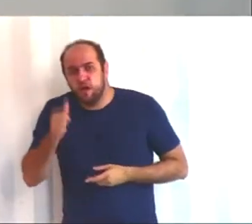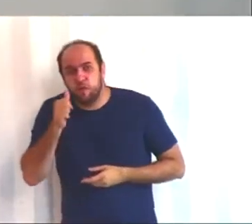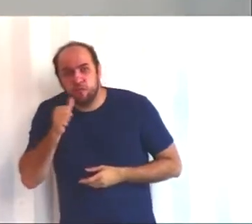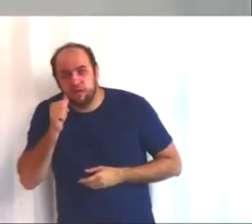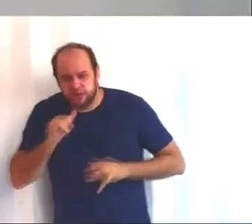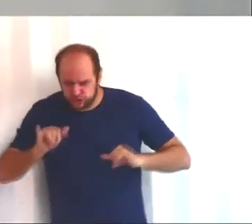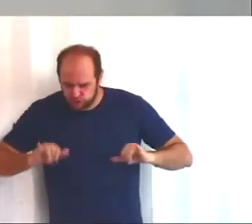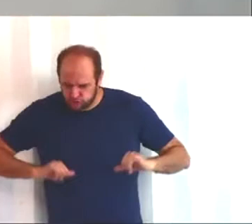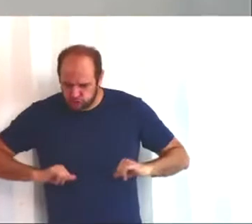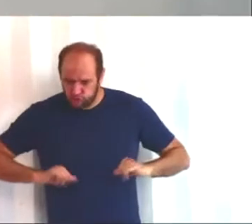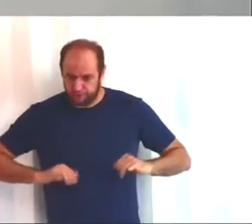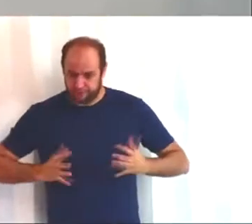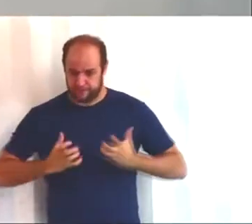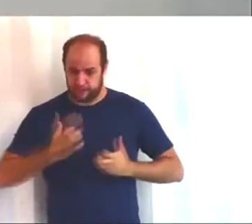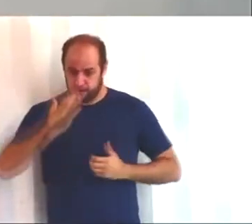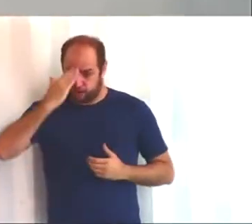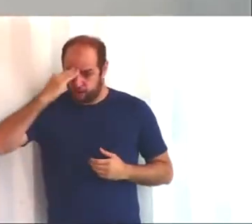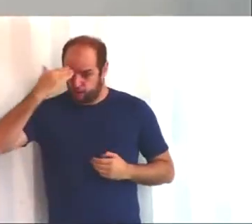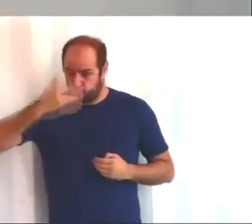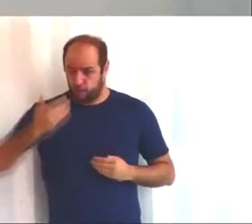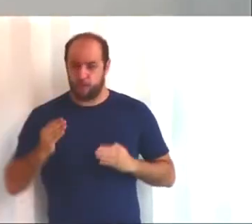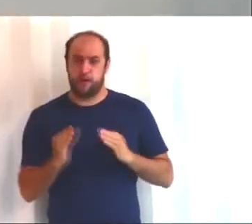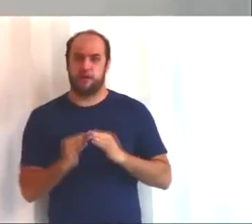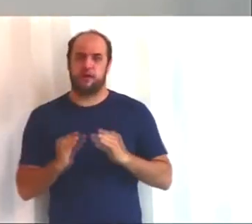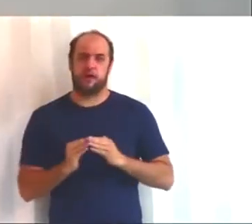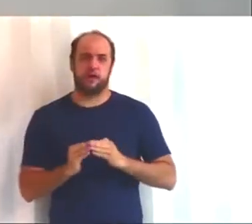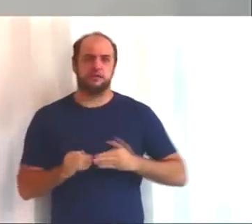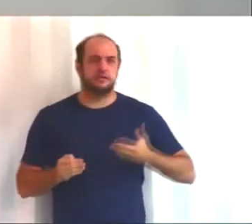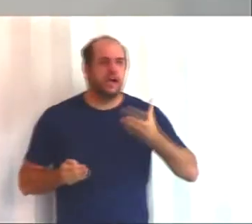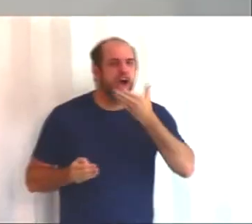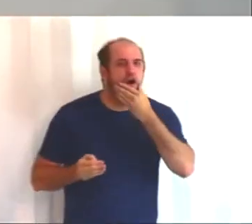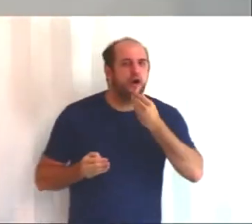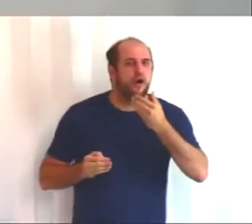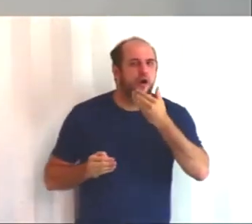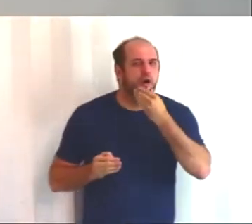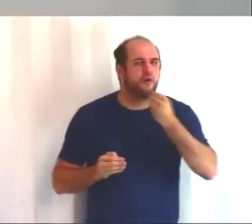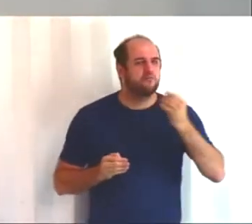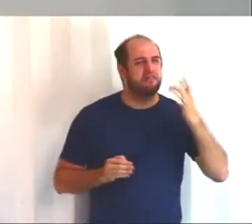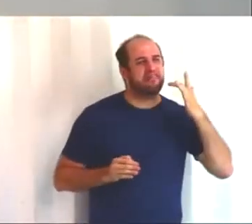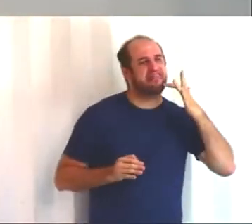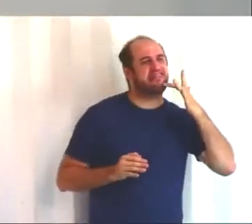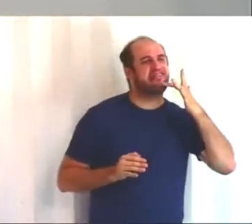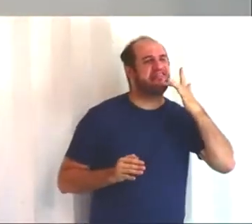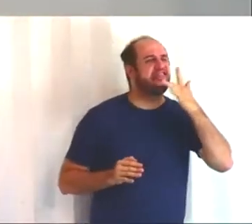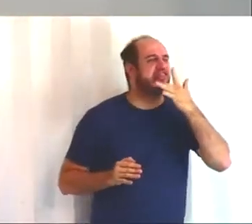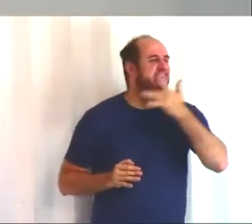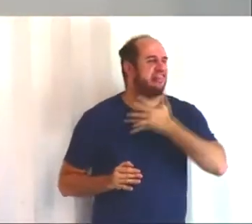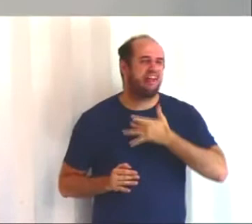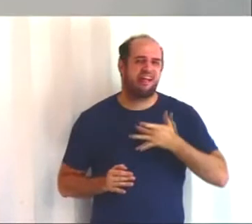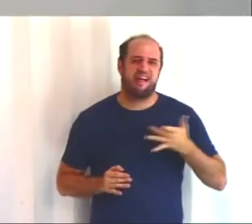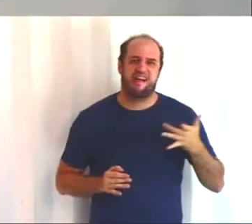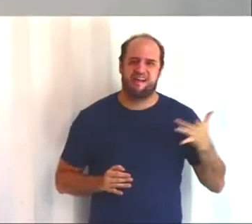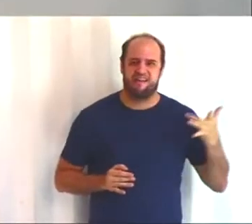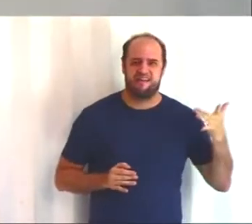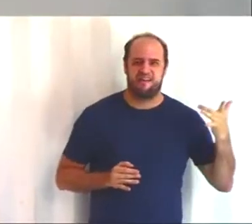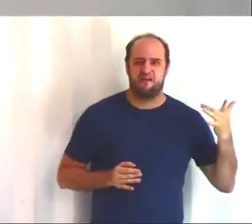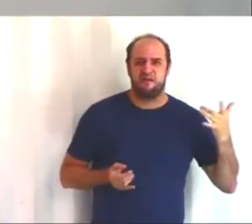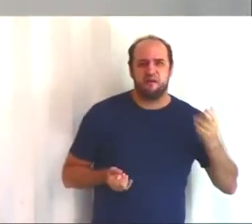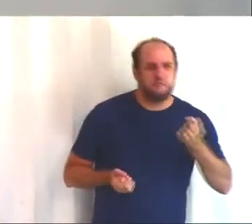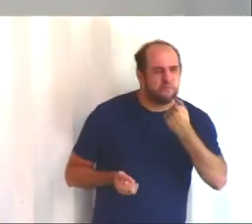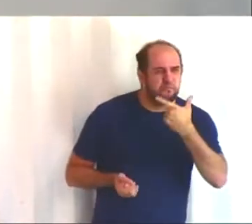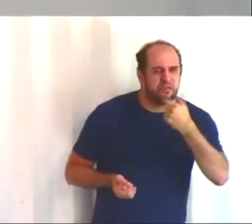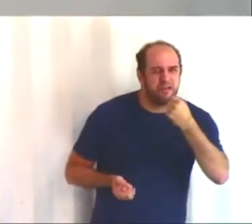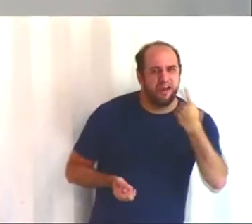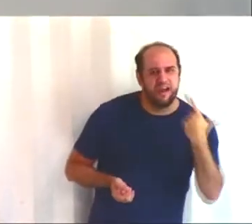para honrar a sua casa, ele se delicia, ele até zomba do